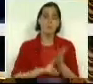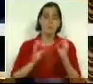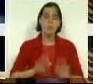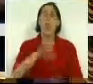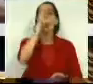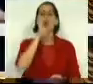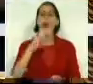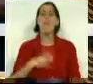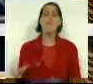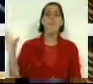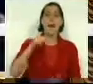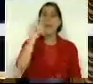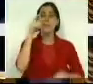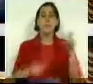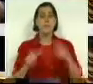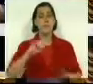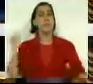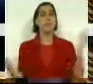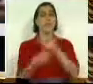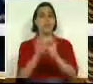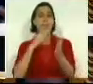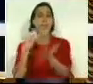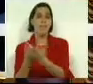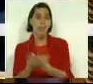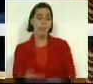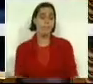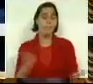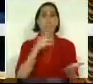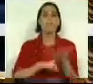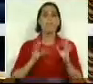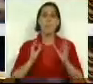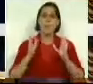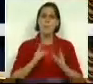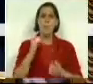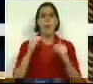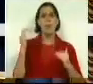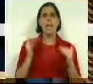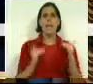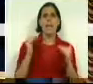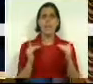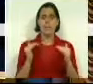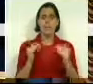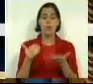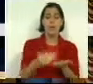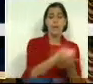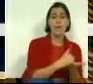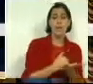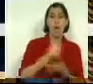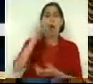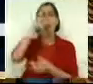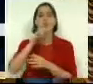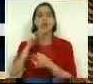Governo quer mais dos cidadãos do que aquilo que lhes dá. Porque, de facto, tem que haver algum equilíbrio entre a receita e aquilo que o